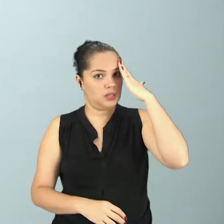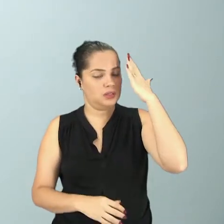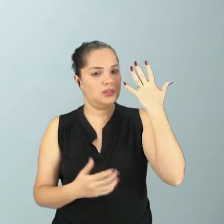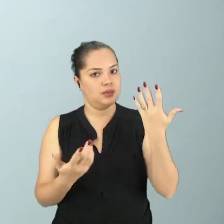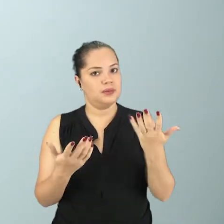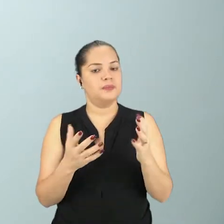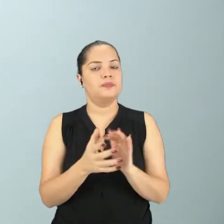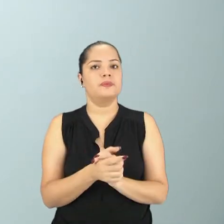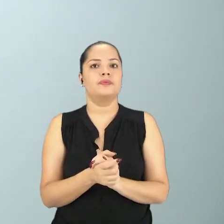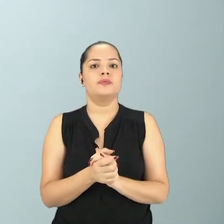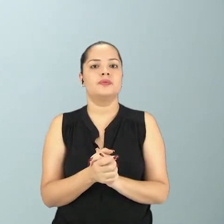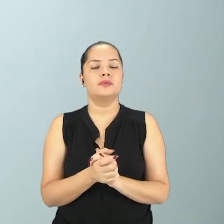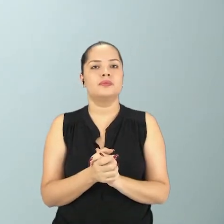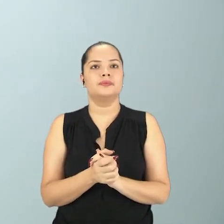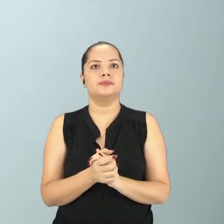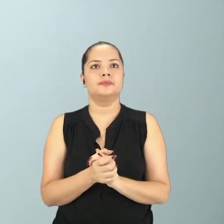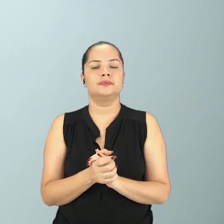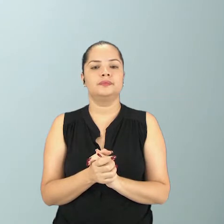tá?